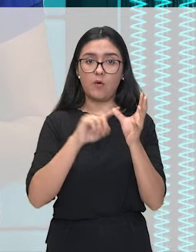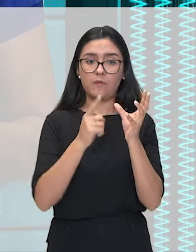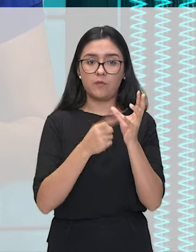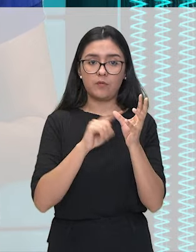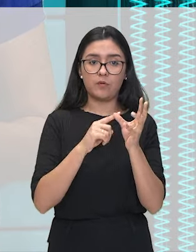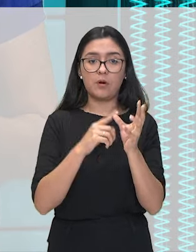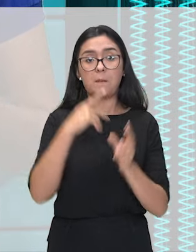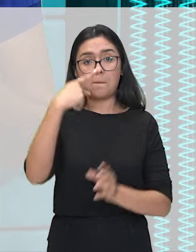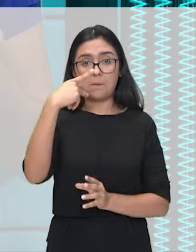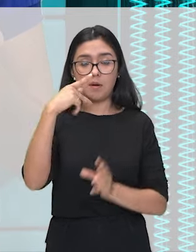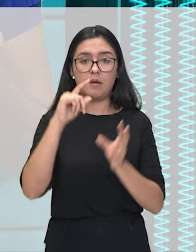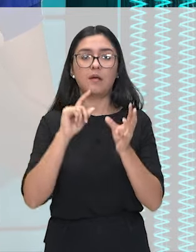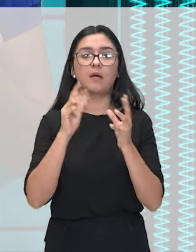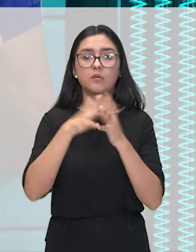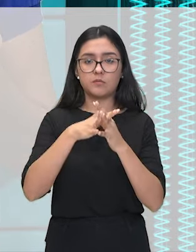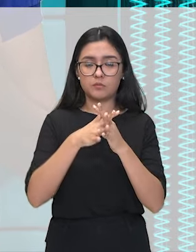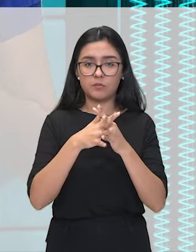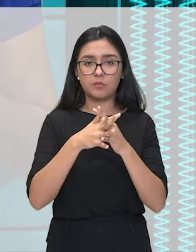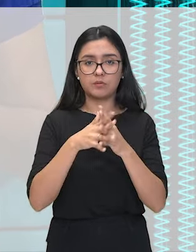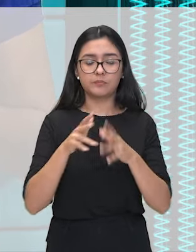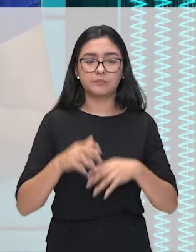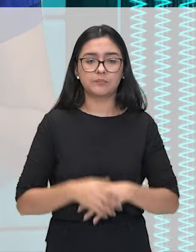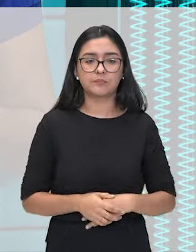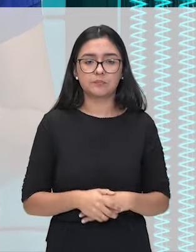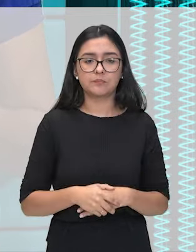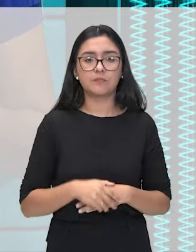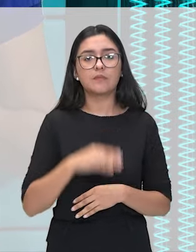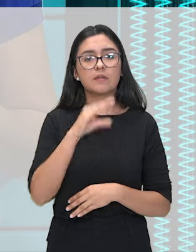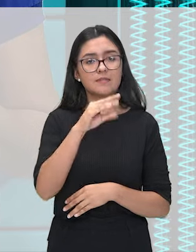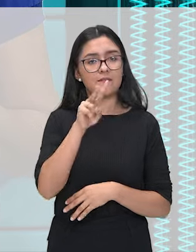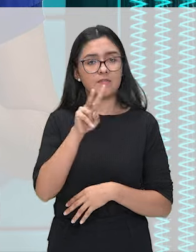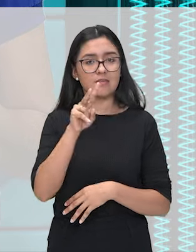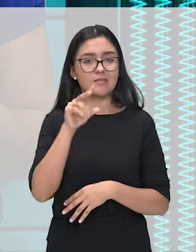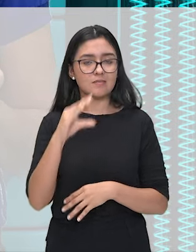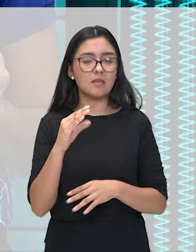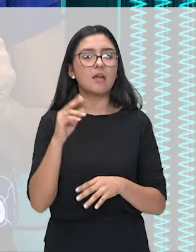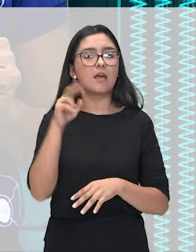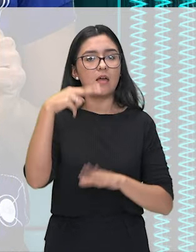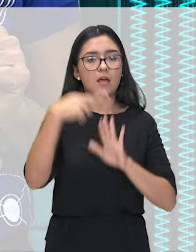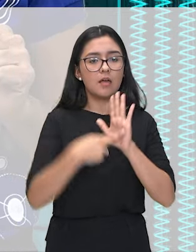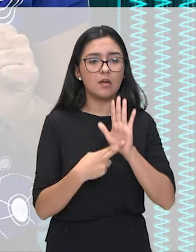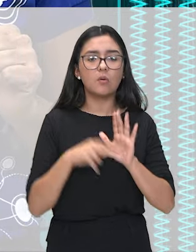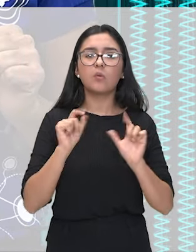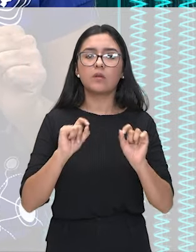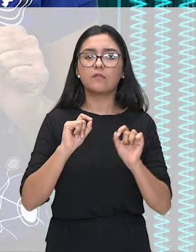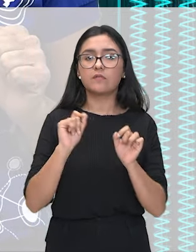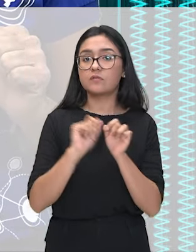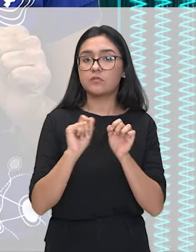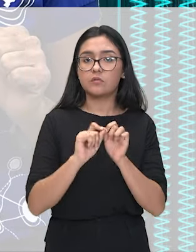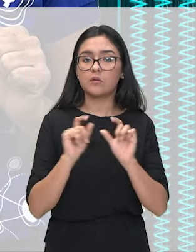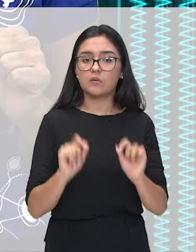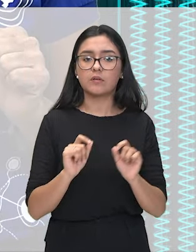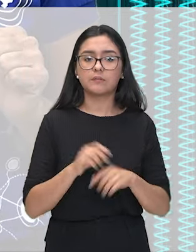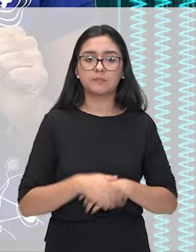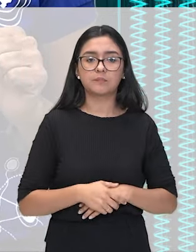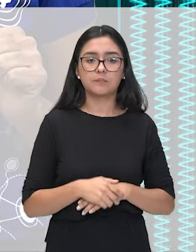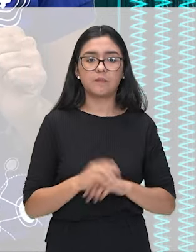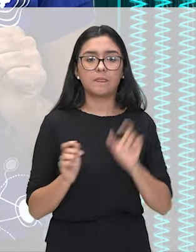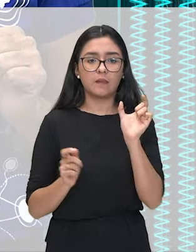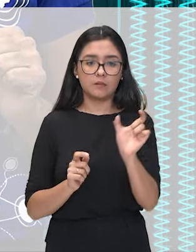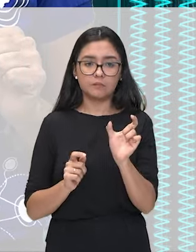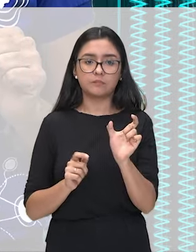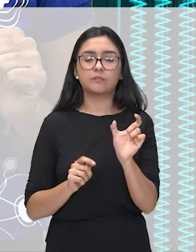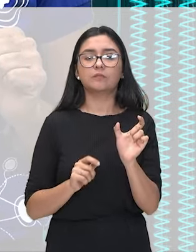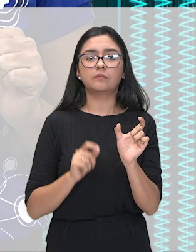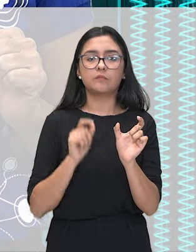consoante correto CVC OK tá na regra que que a gente faz eu vou dobrar ou repetir